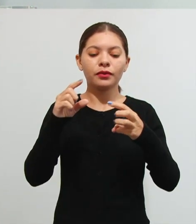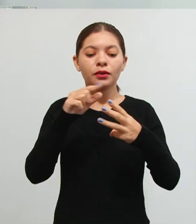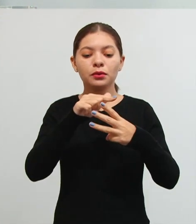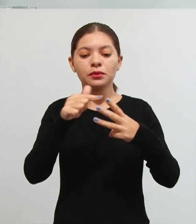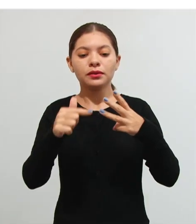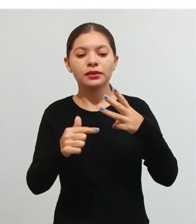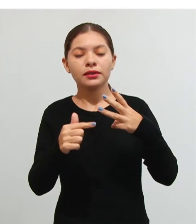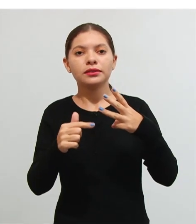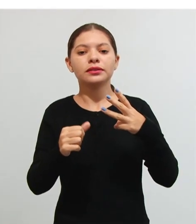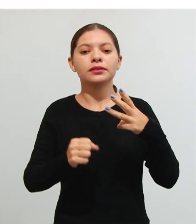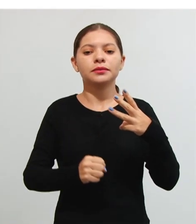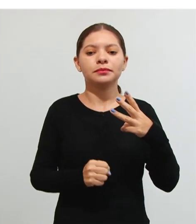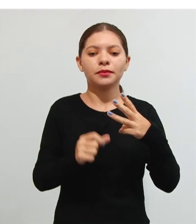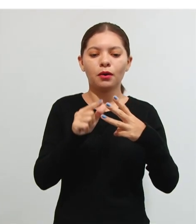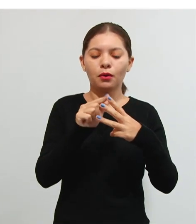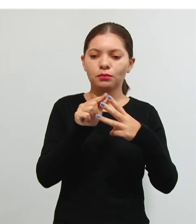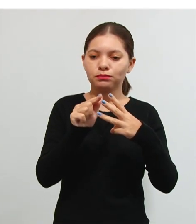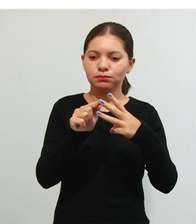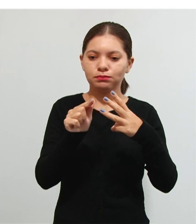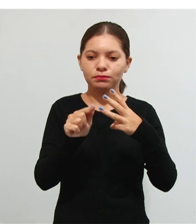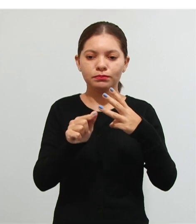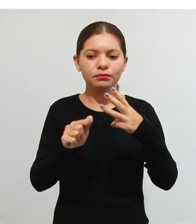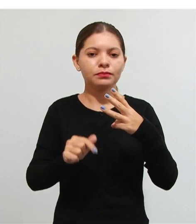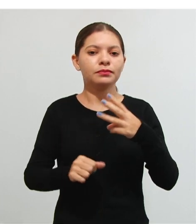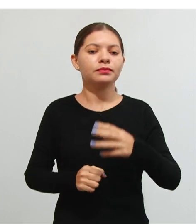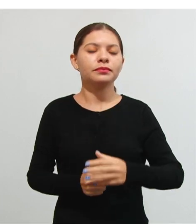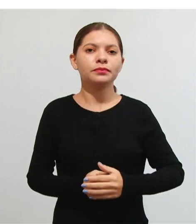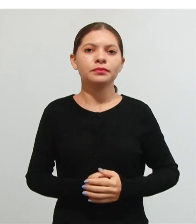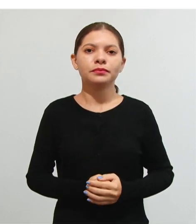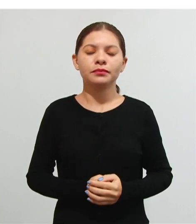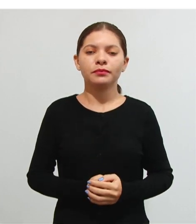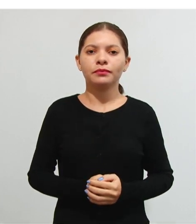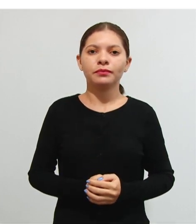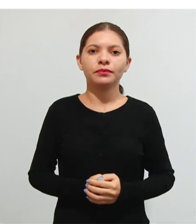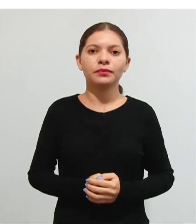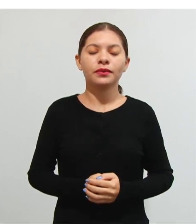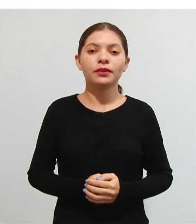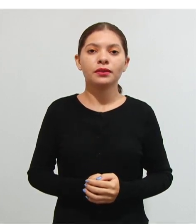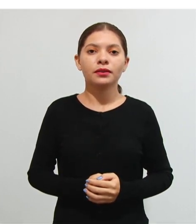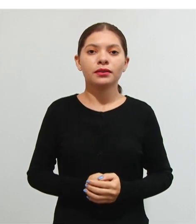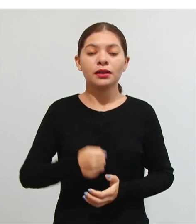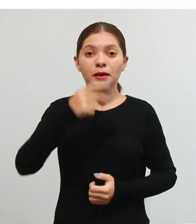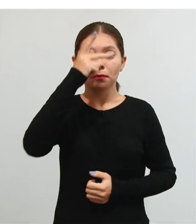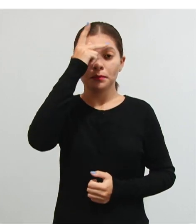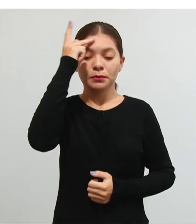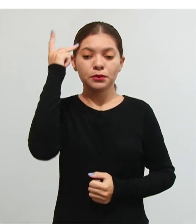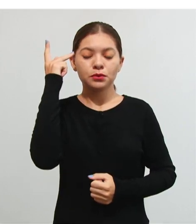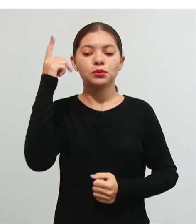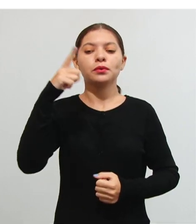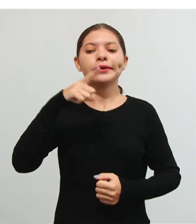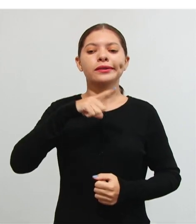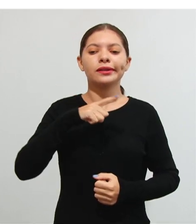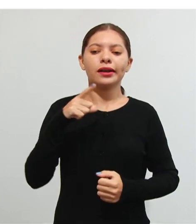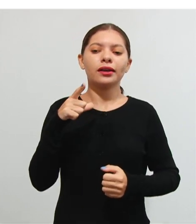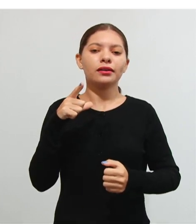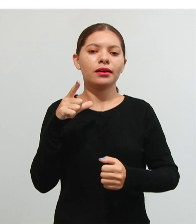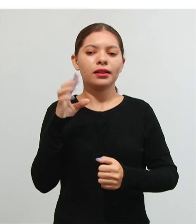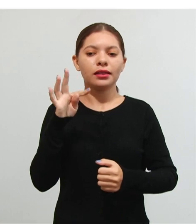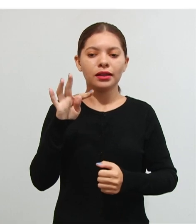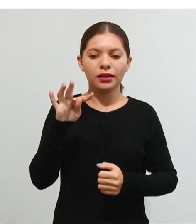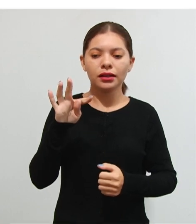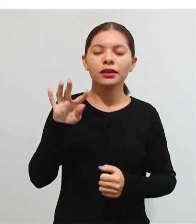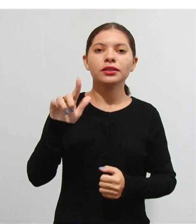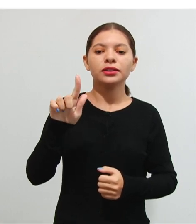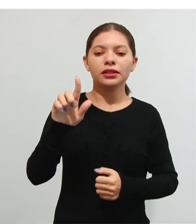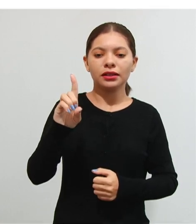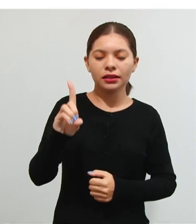né? É um tripé, vamos dizer, que a pessoa então que tem esse diagnóstico de TGD, ela tem